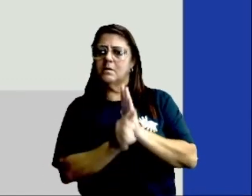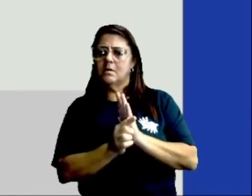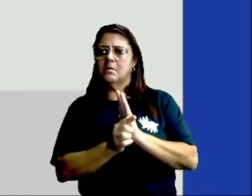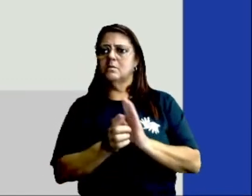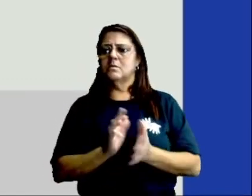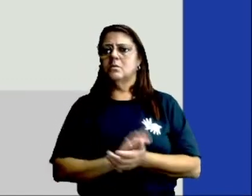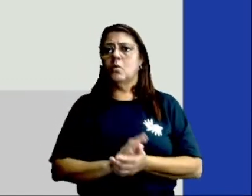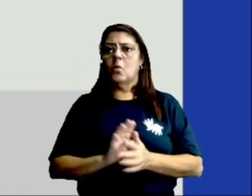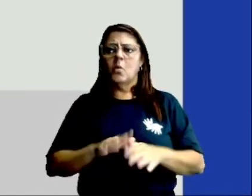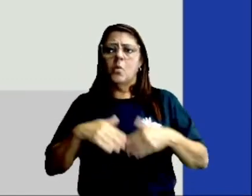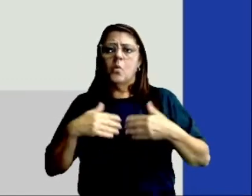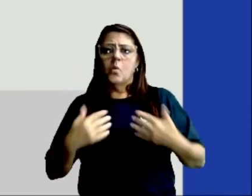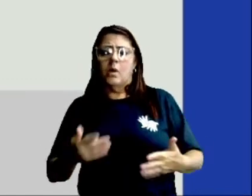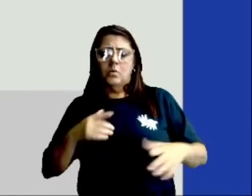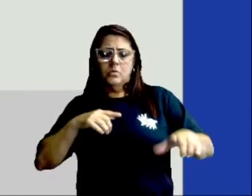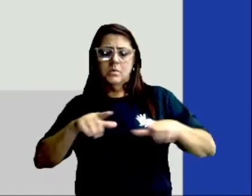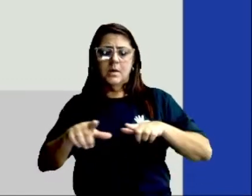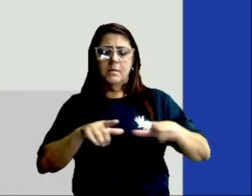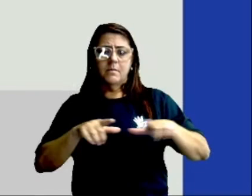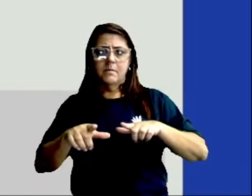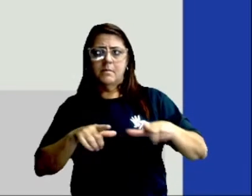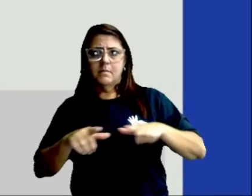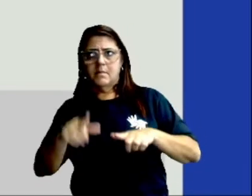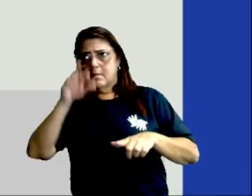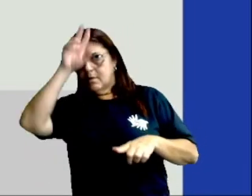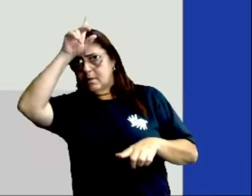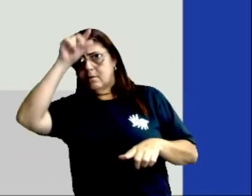grande trabalho das formigas?